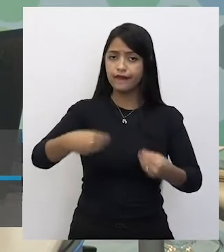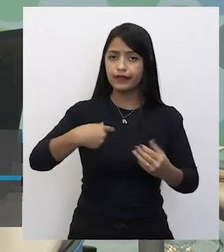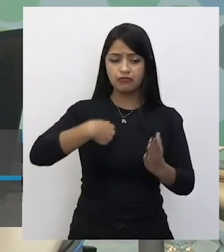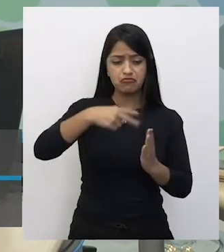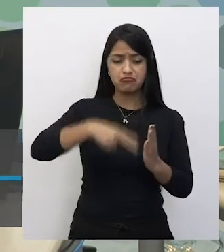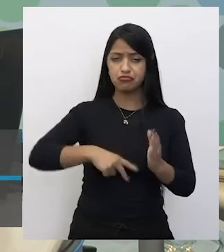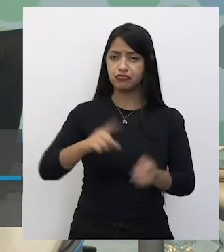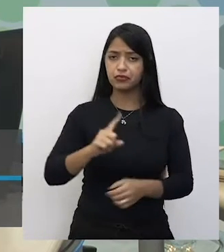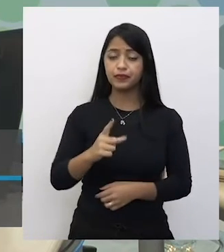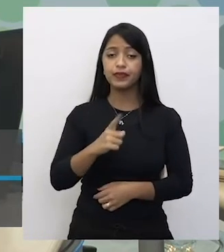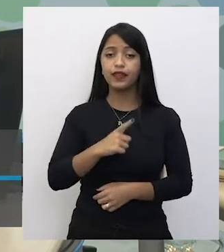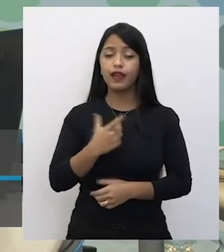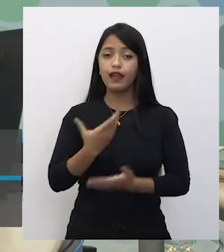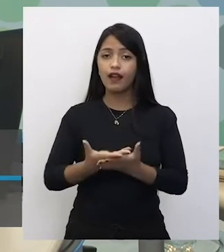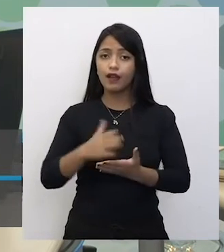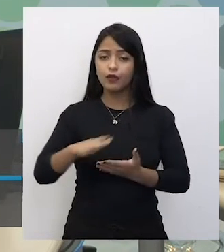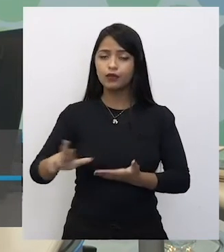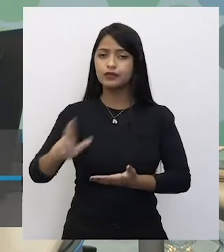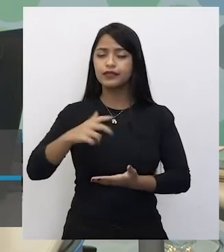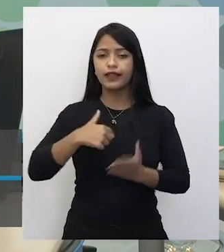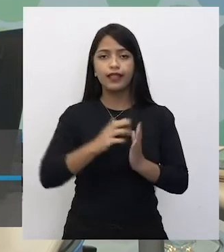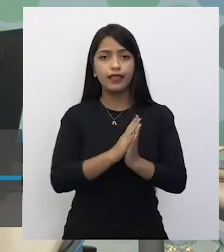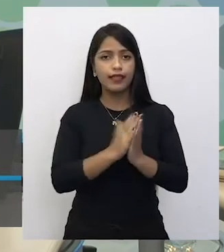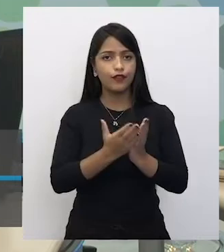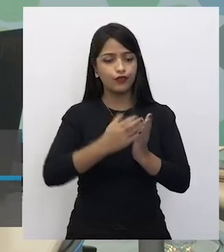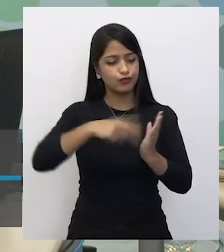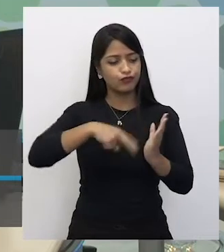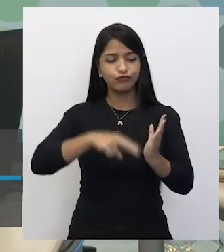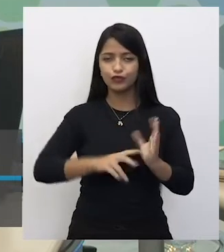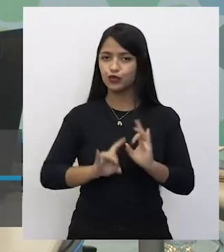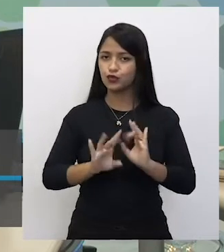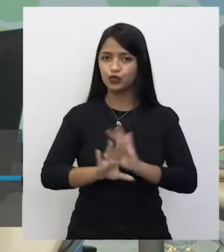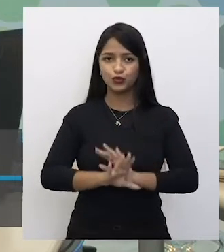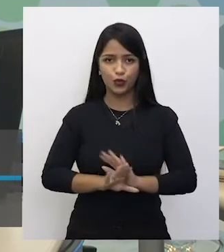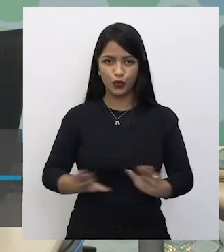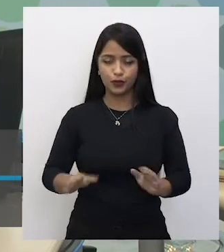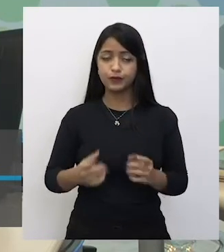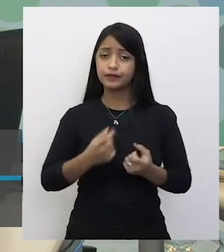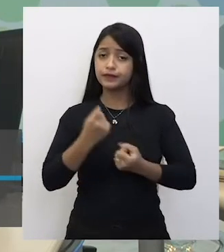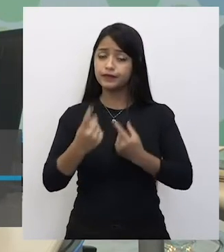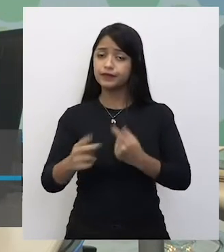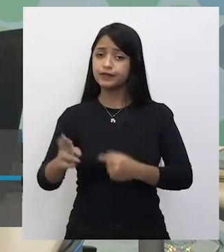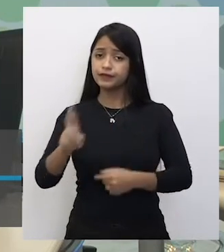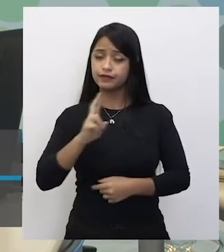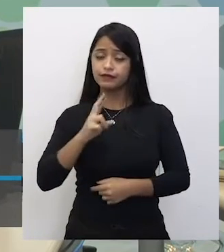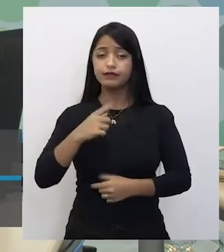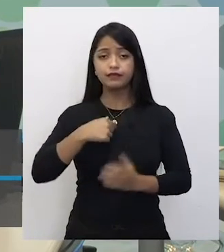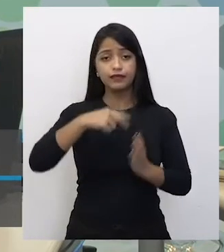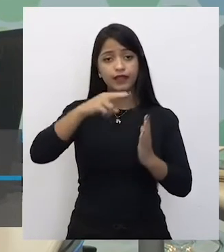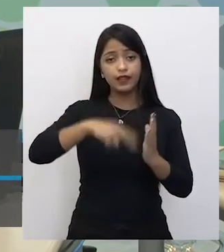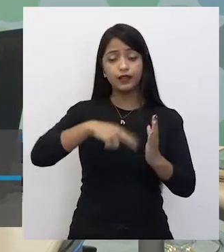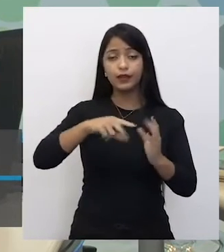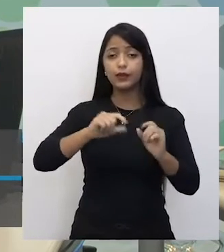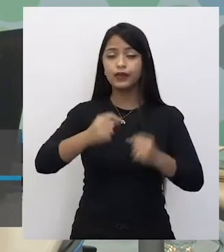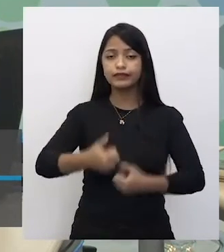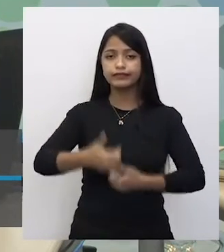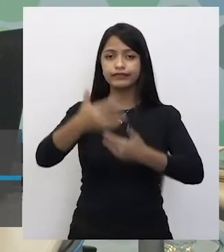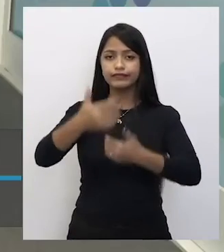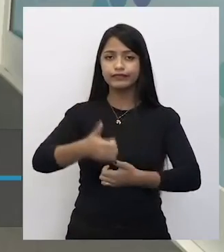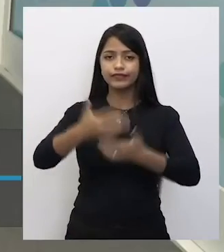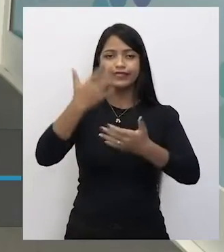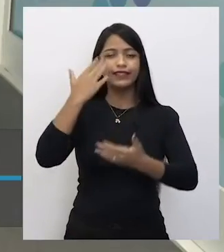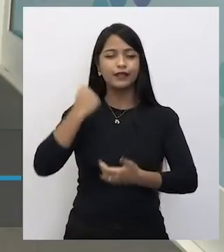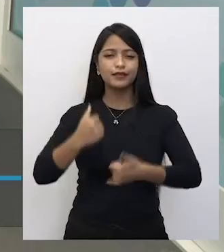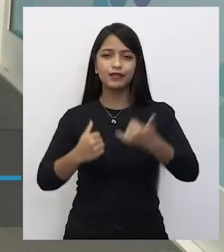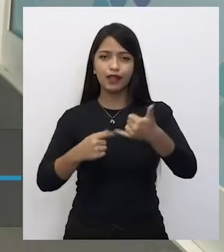lia livros, tá. Que eu perdi o nome deles. Mas alguns colocaram que tem o hábito de ler os feeds de notícia, sabe? Que sobe no